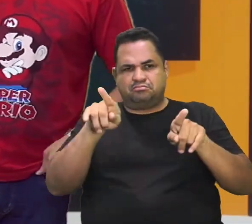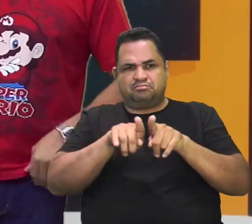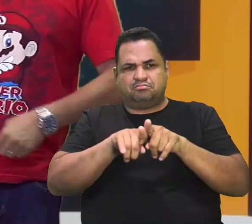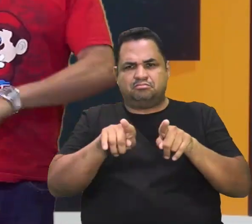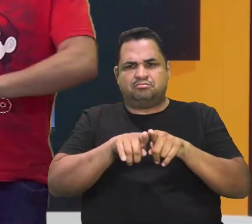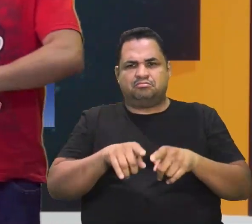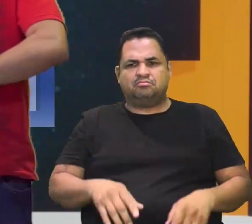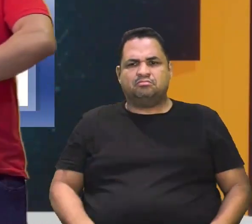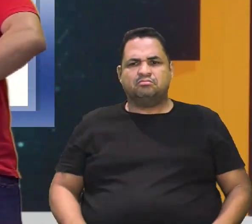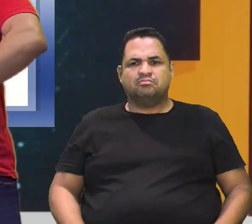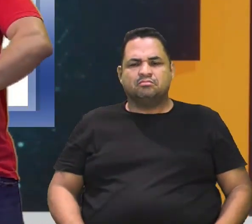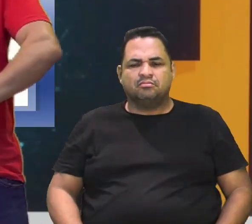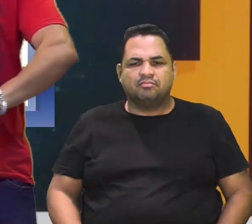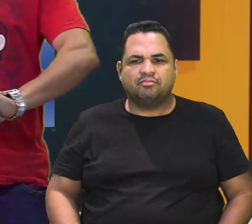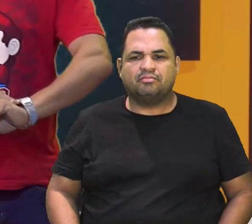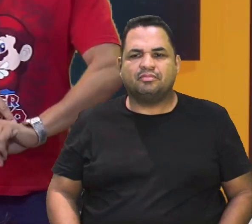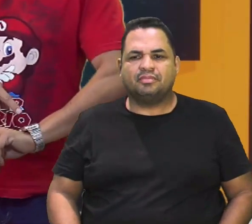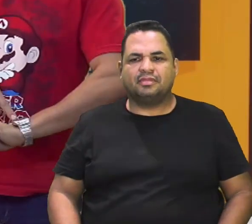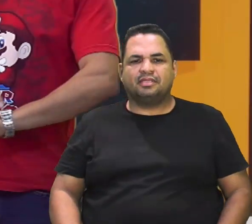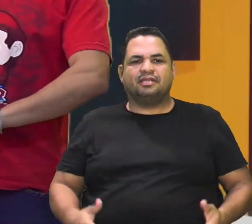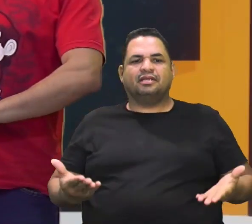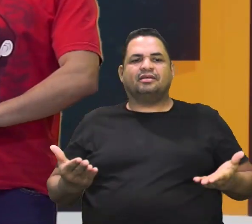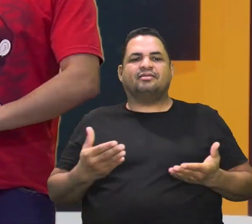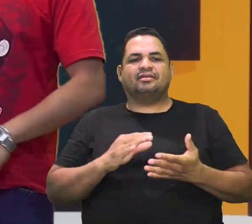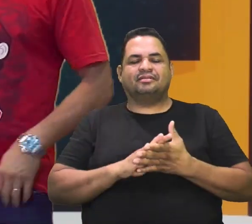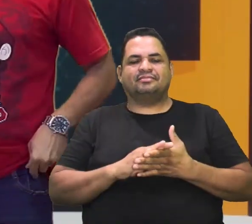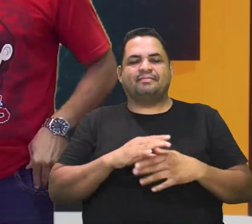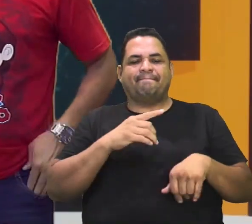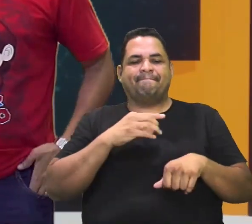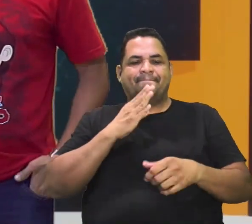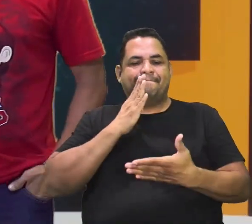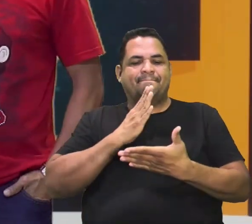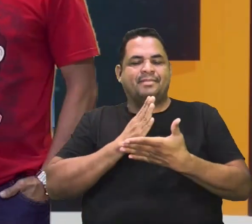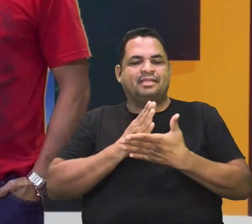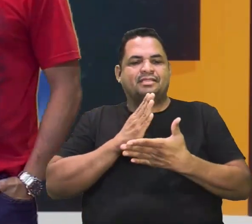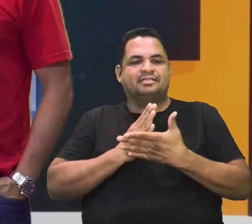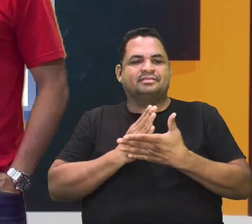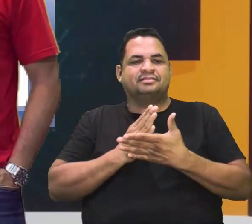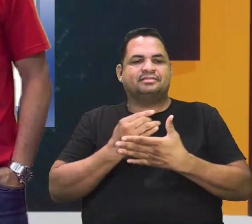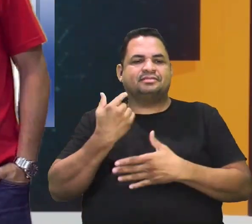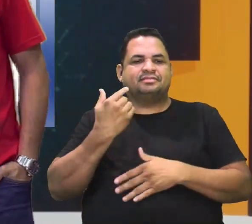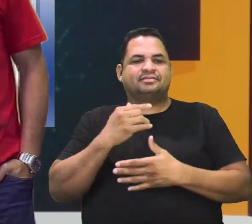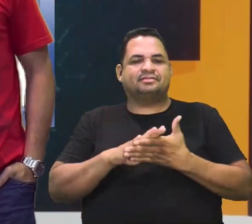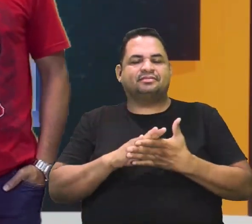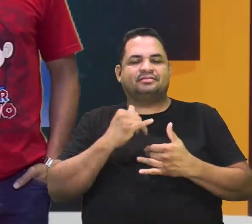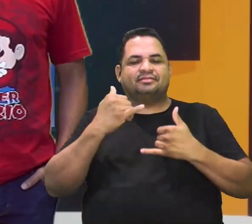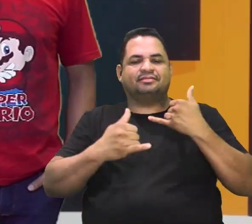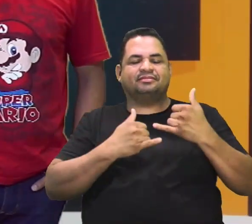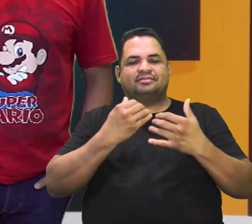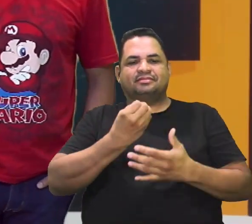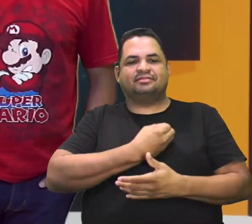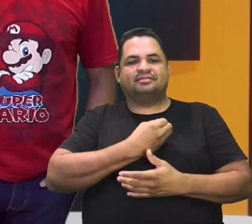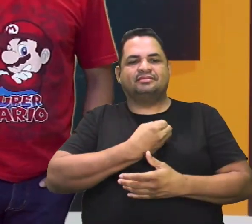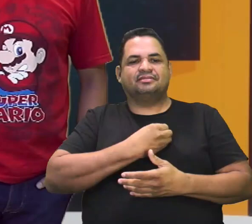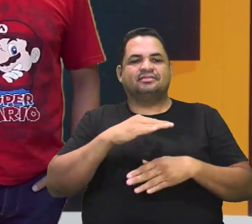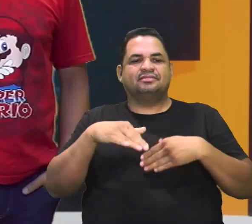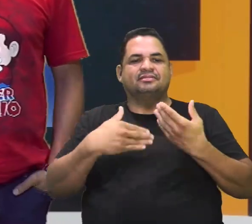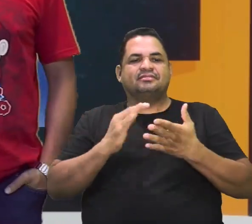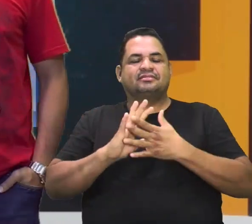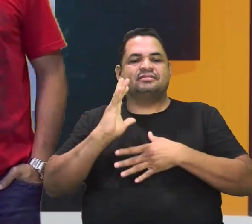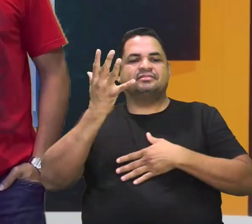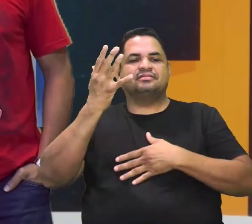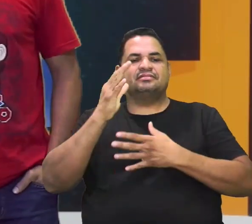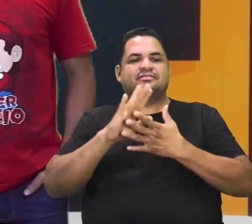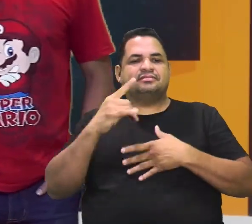tá certo? São 1h30 agora. 1h30? 1h30. Bora ver então? Brincando com os números, qual é a solução